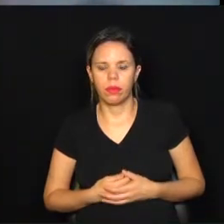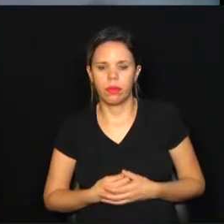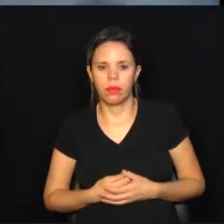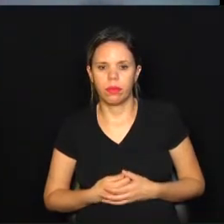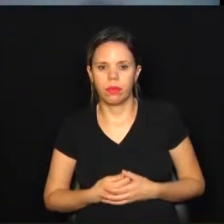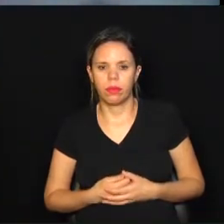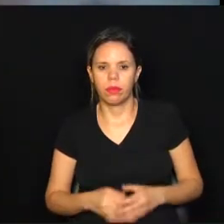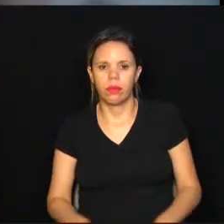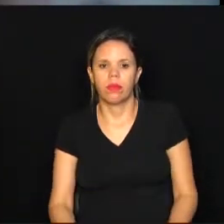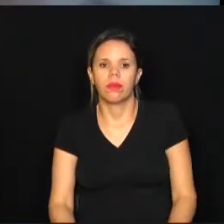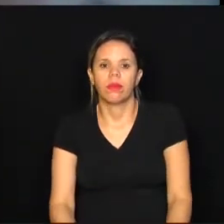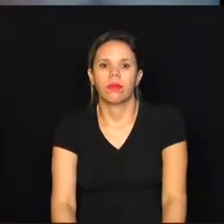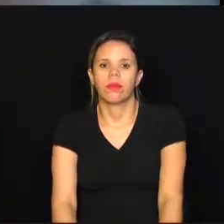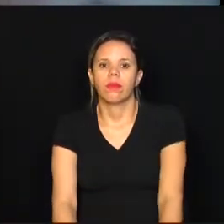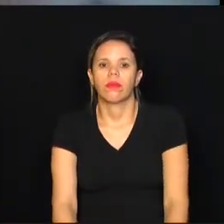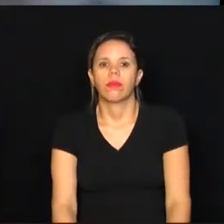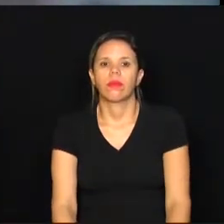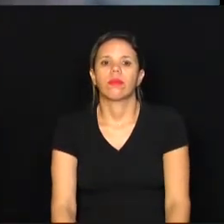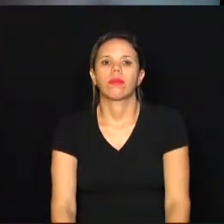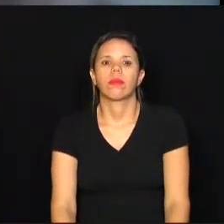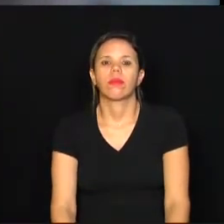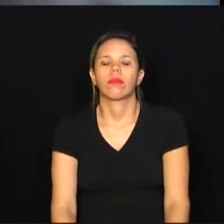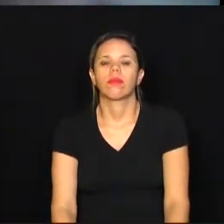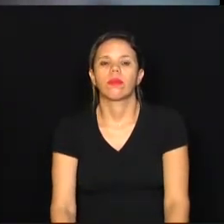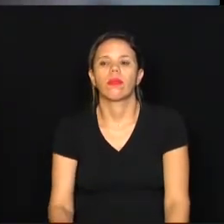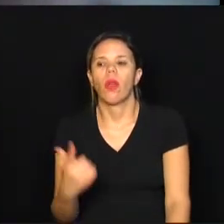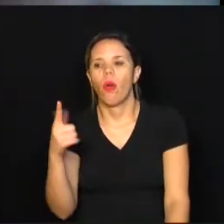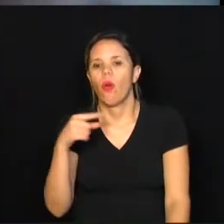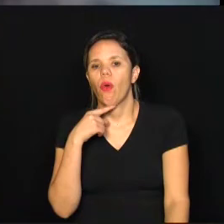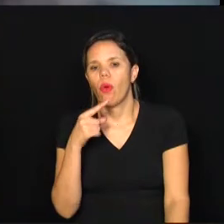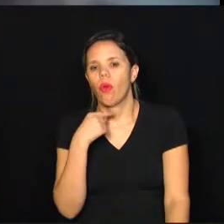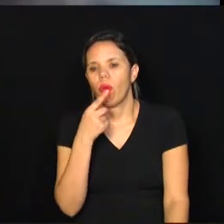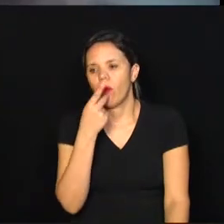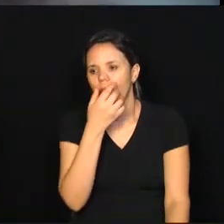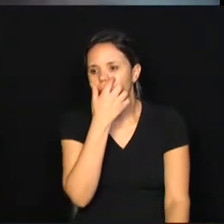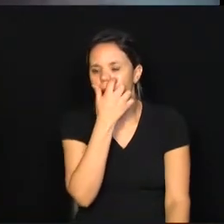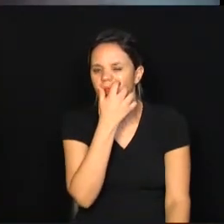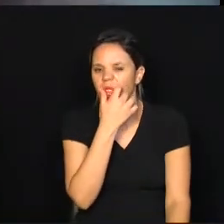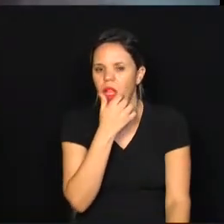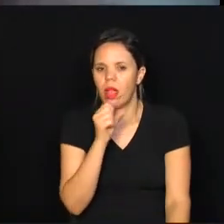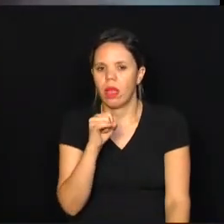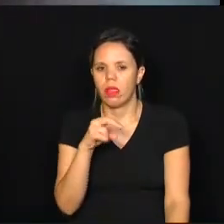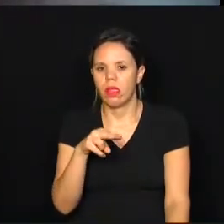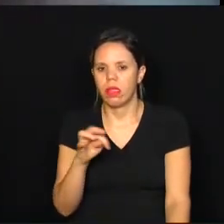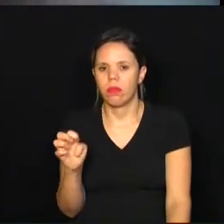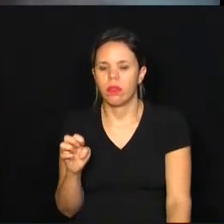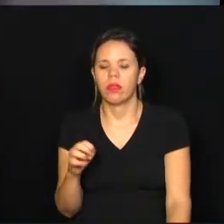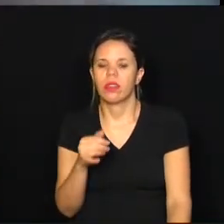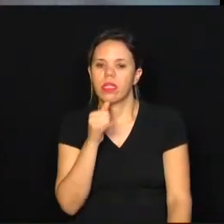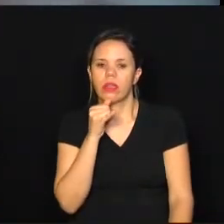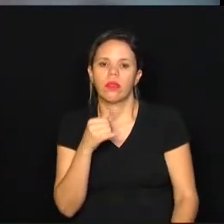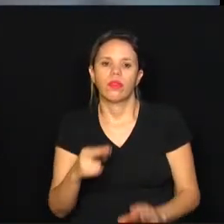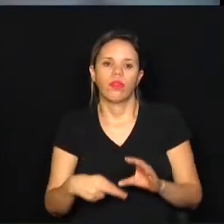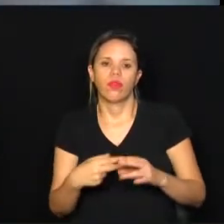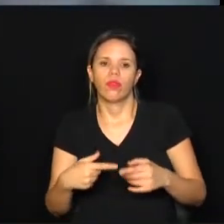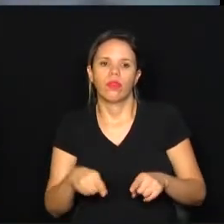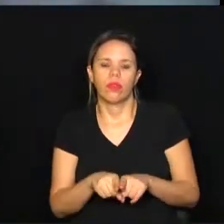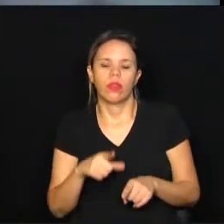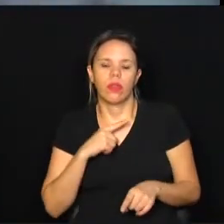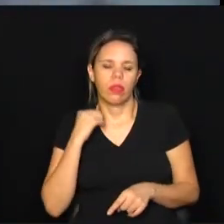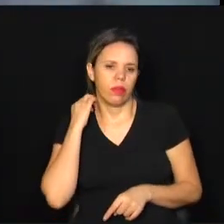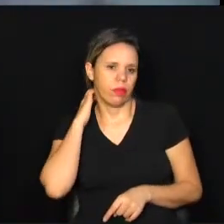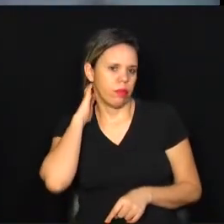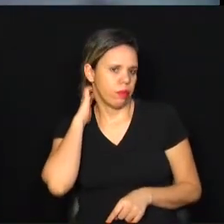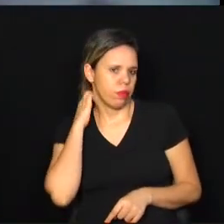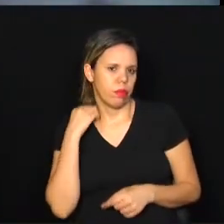Bom, não sei aqui, acho que tem outras questões, foi falado aqui pela Simone de resíduos sólidos, né? E acho que tem toda